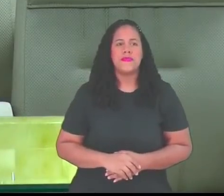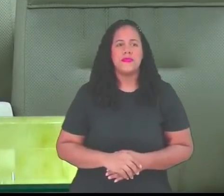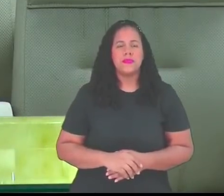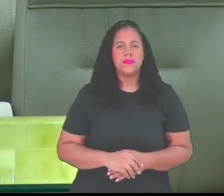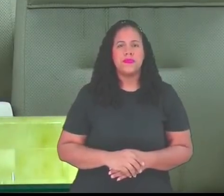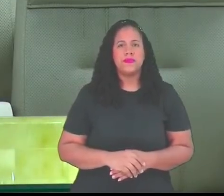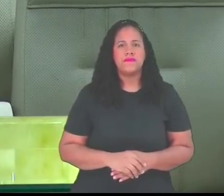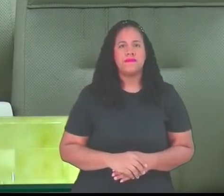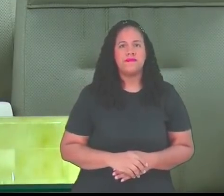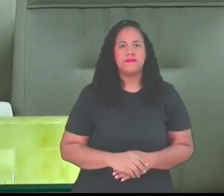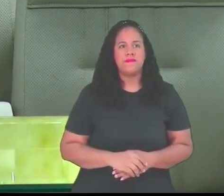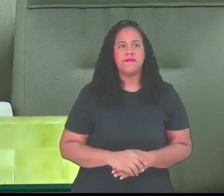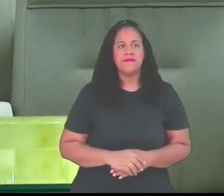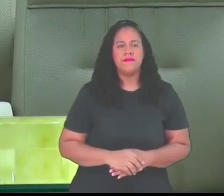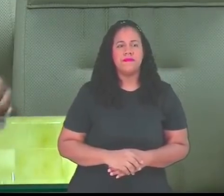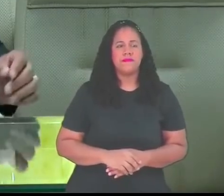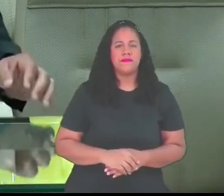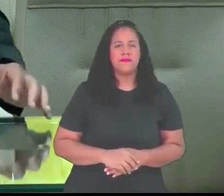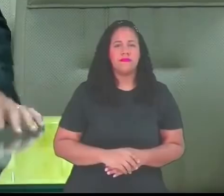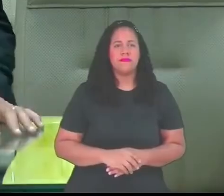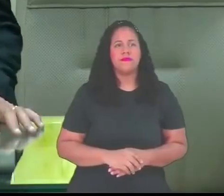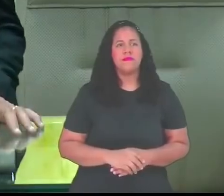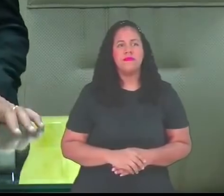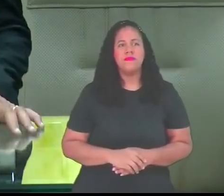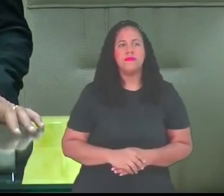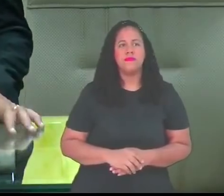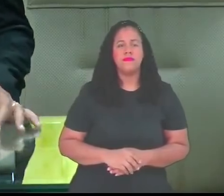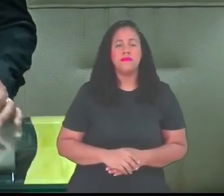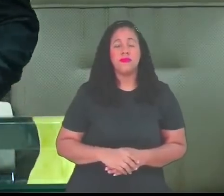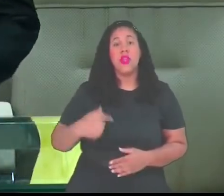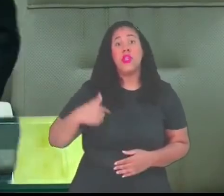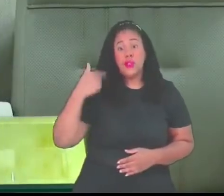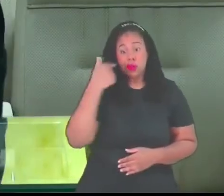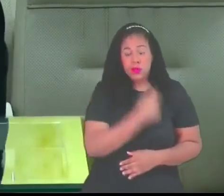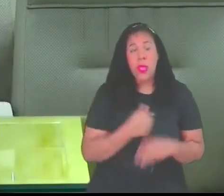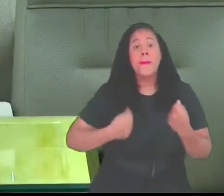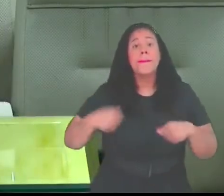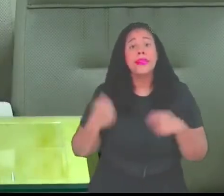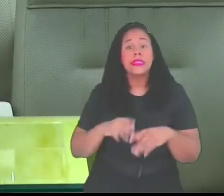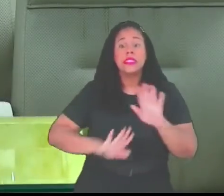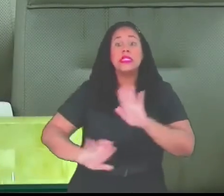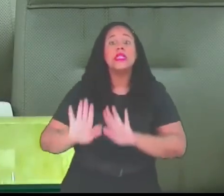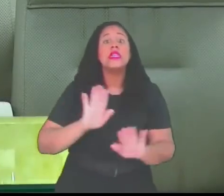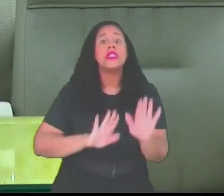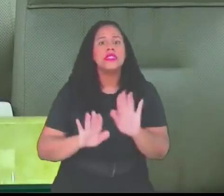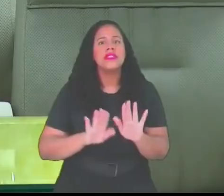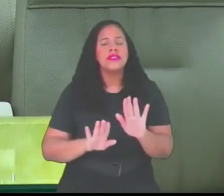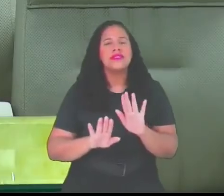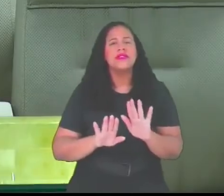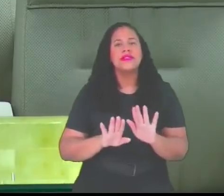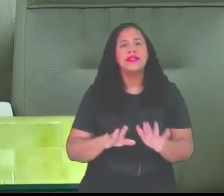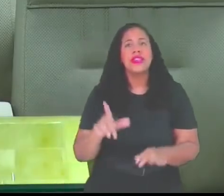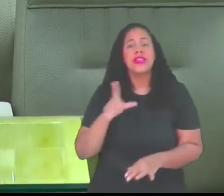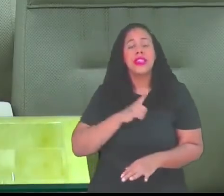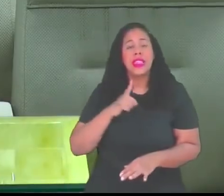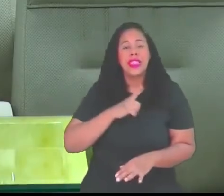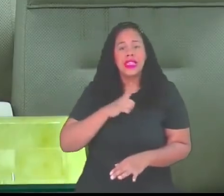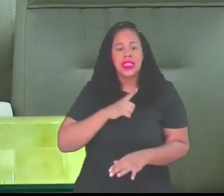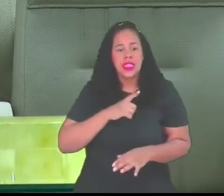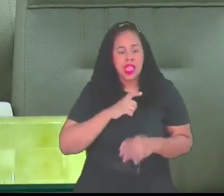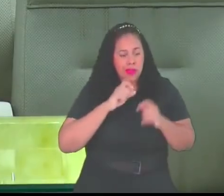Deus. Glória a Jesus. Glória a Deus. Nós precisamos, às vezes, de levarmos umas